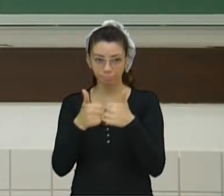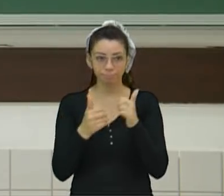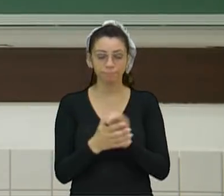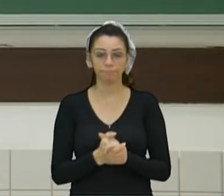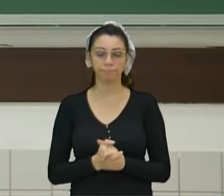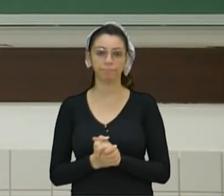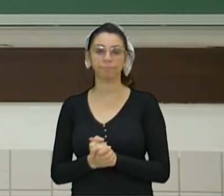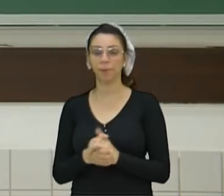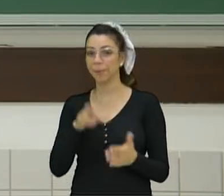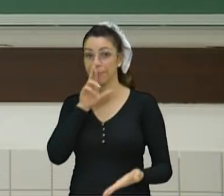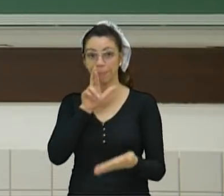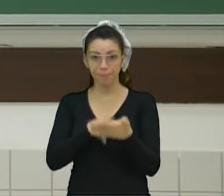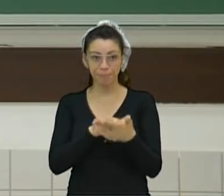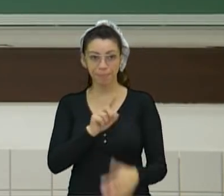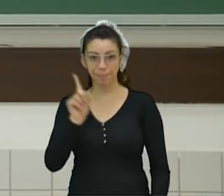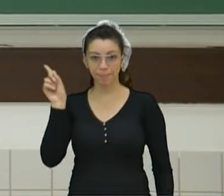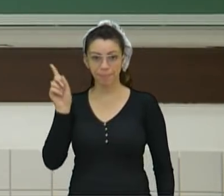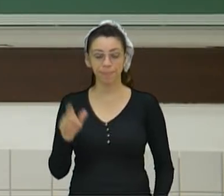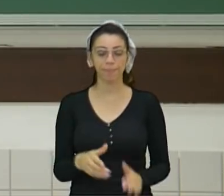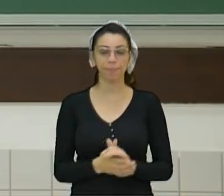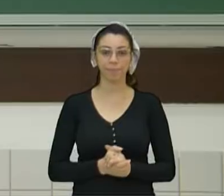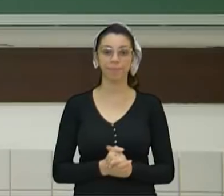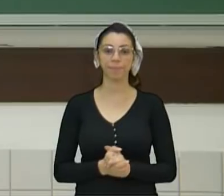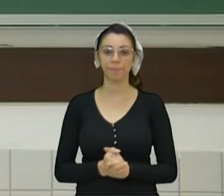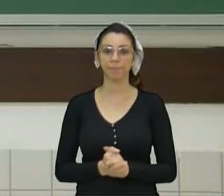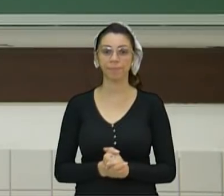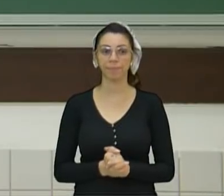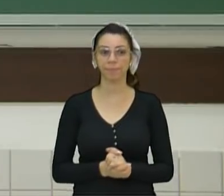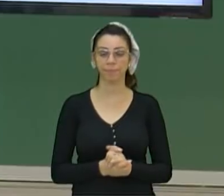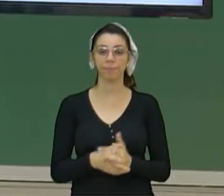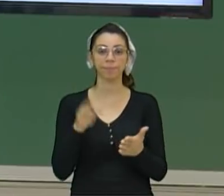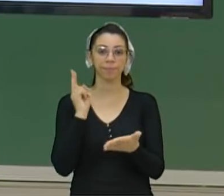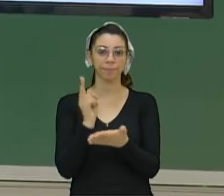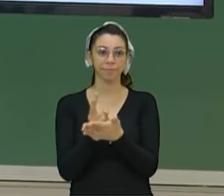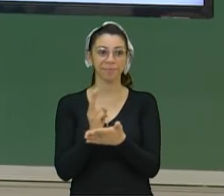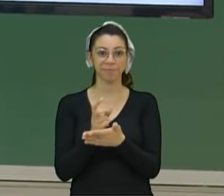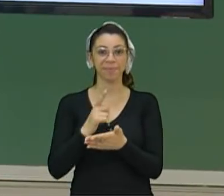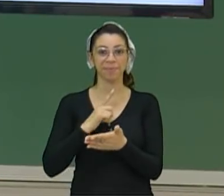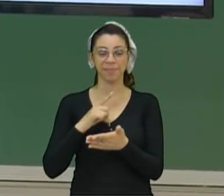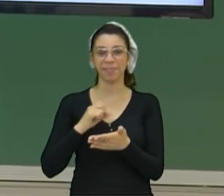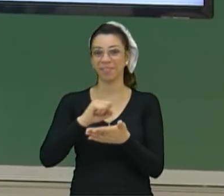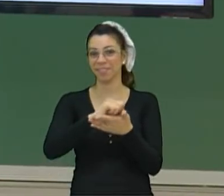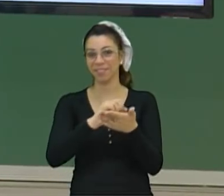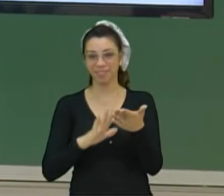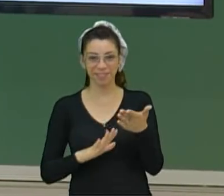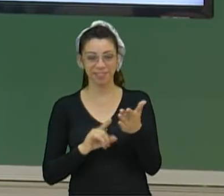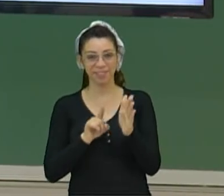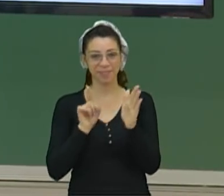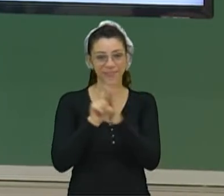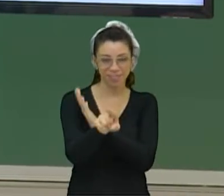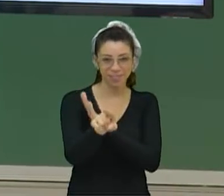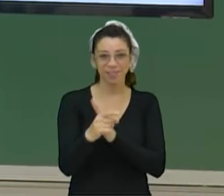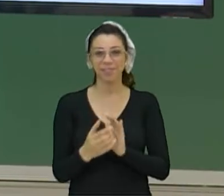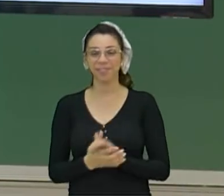anotem lá o resultado. Então, continuando aqui, a professora trouxe um quiz para vocês, tá? E esse quiz, a ideia é que